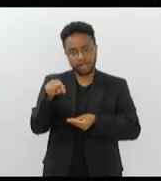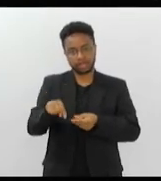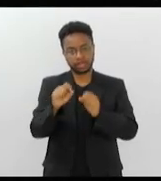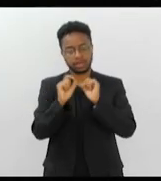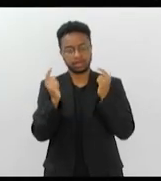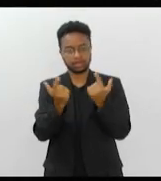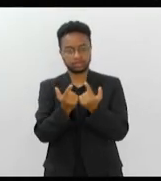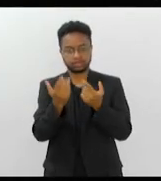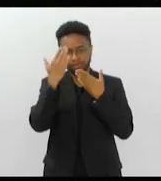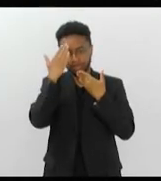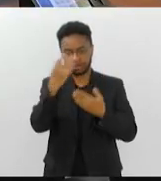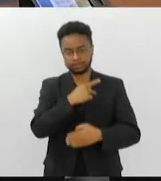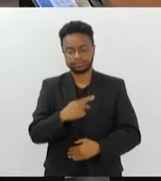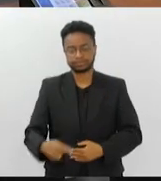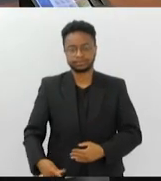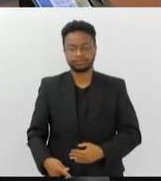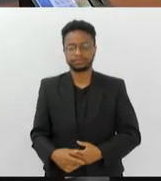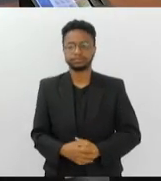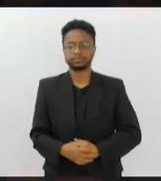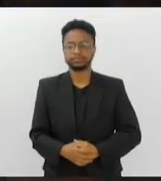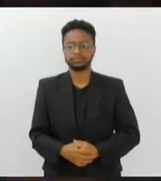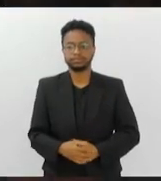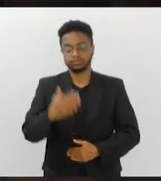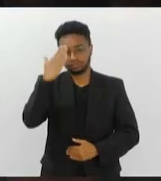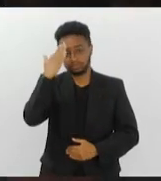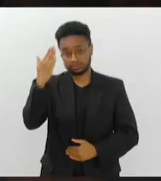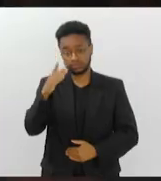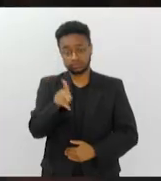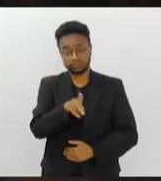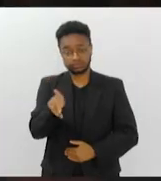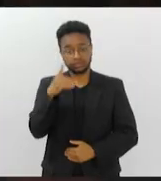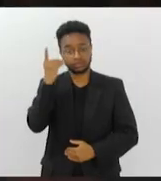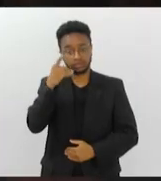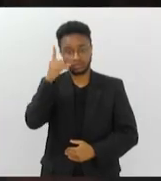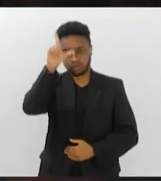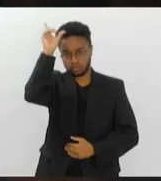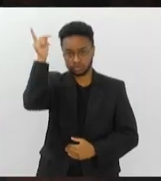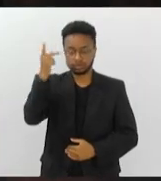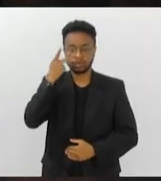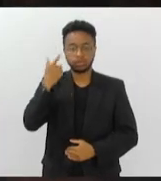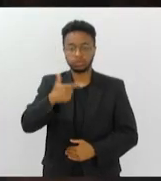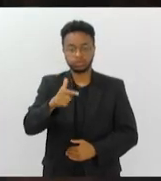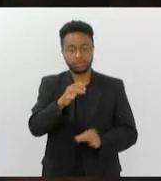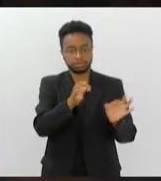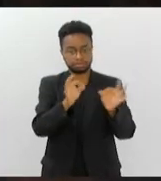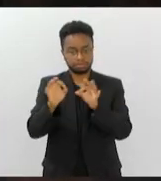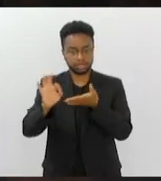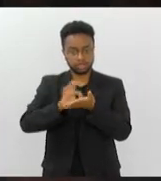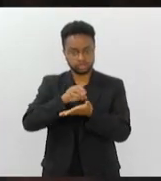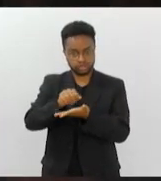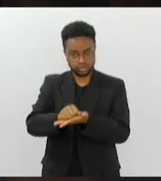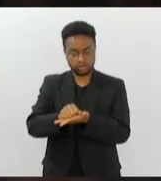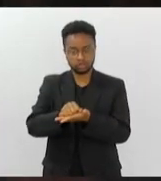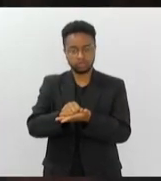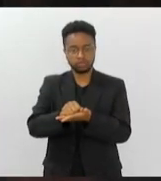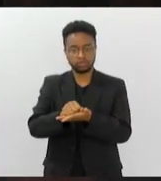Assembleia Legislativa. Obrigado, senhora presidente. Obrigado, professor, deputado Luiz Paulo. Não havendo mais orador